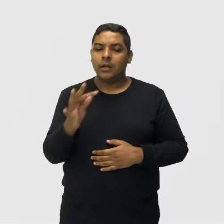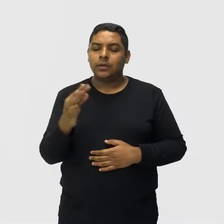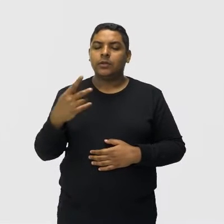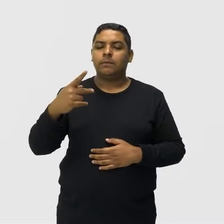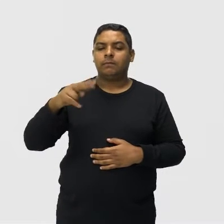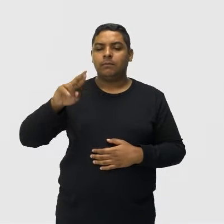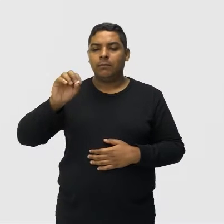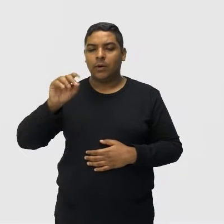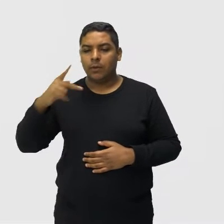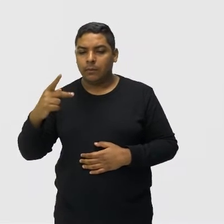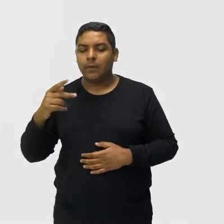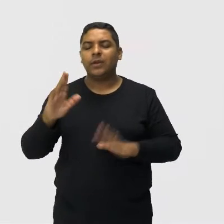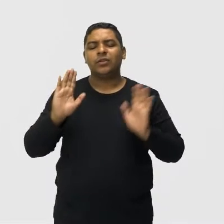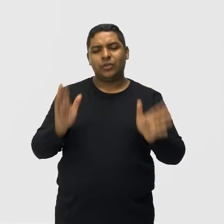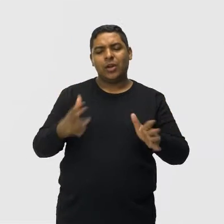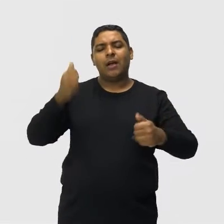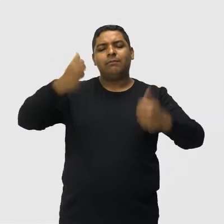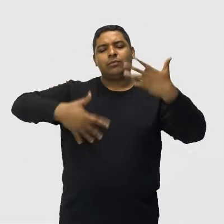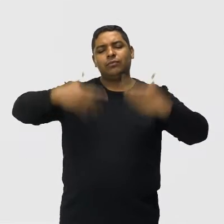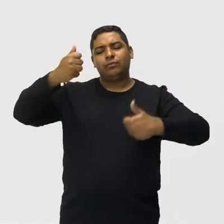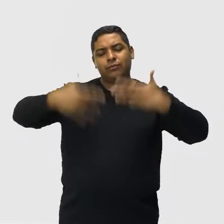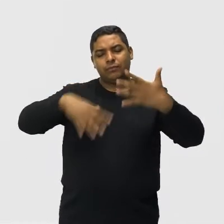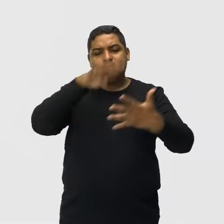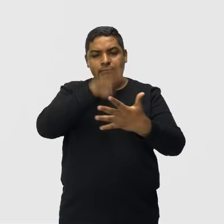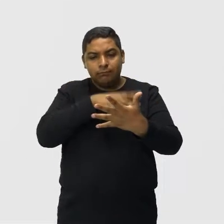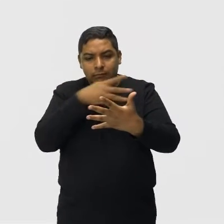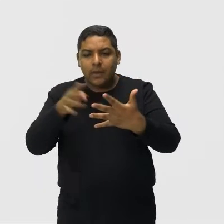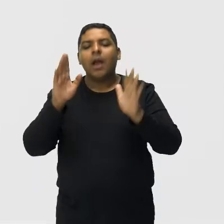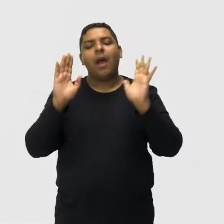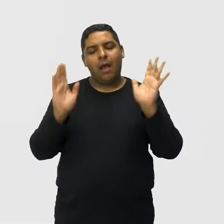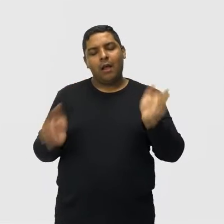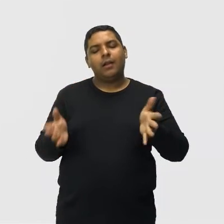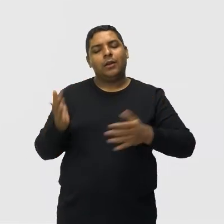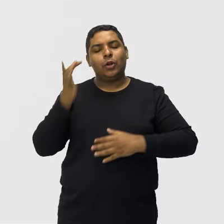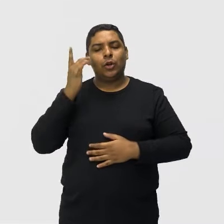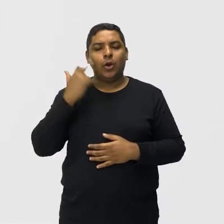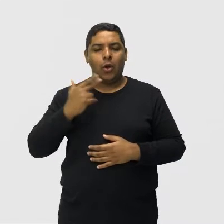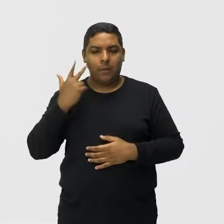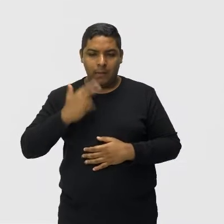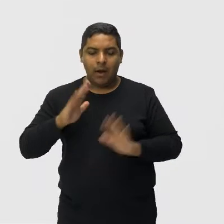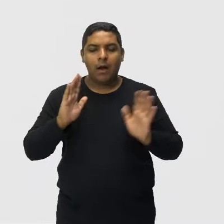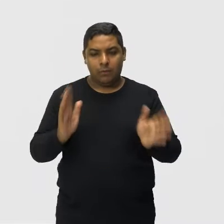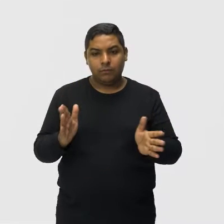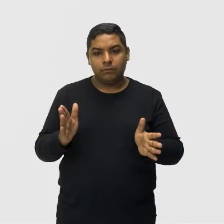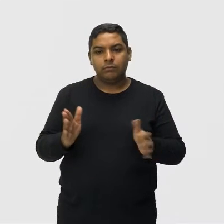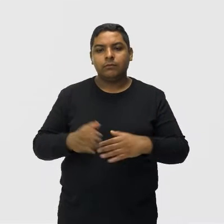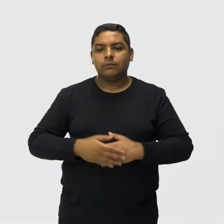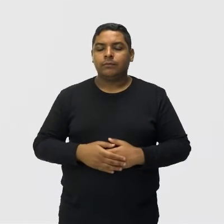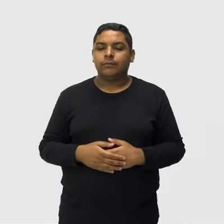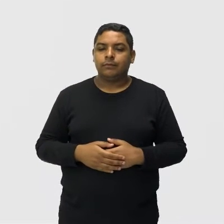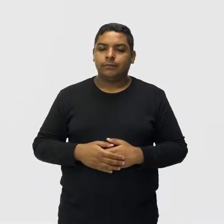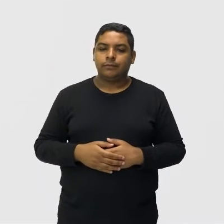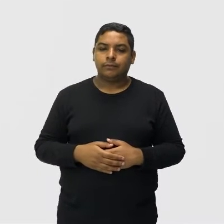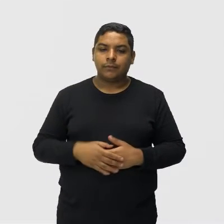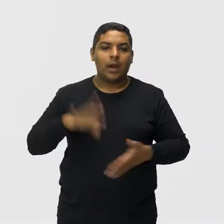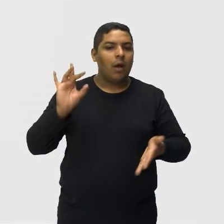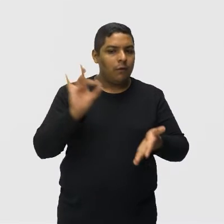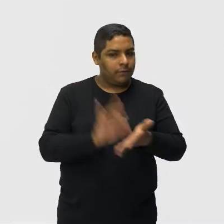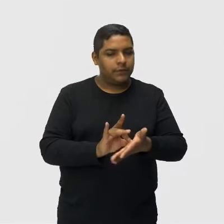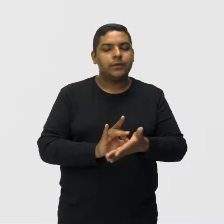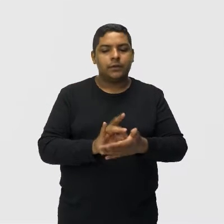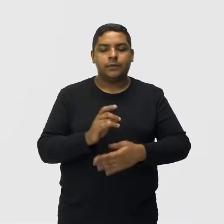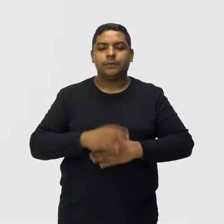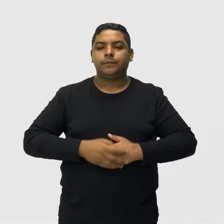aquelas tabelas que a gente já trabalhou aqui, elas são válidas e serão válidas por todo o nosso estudo de